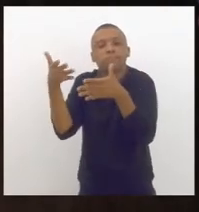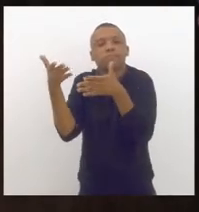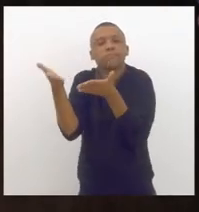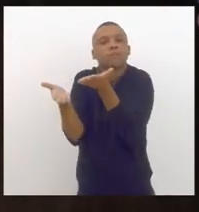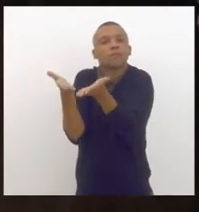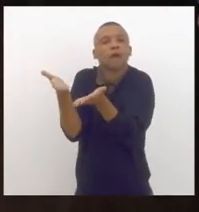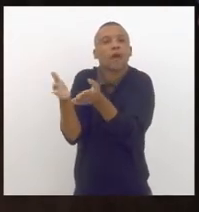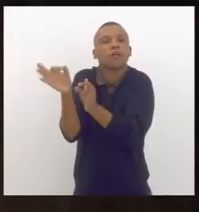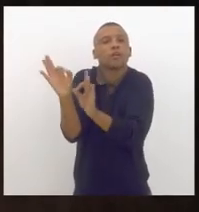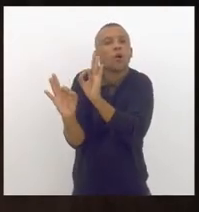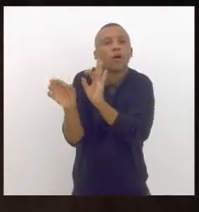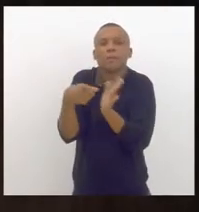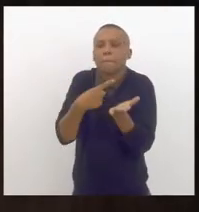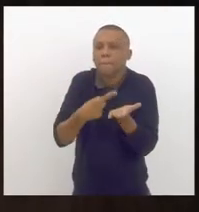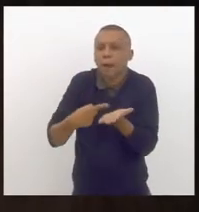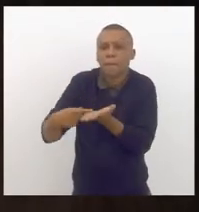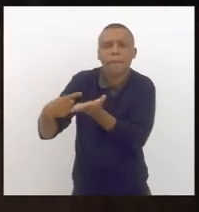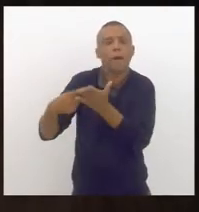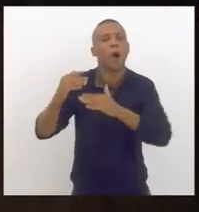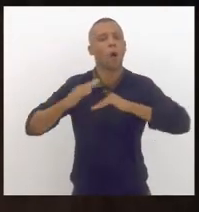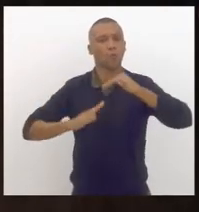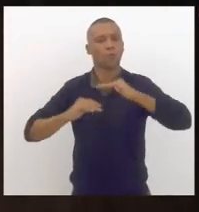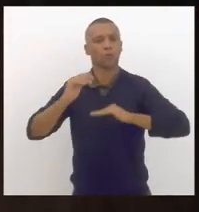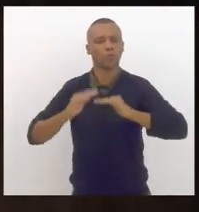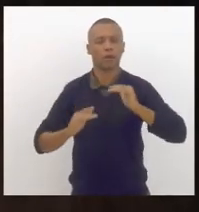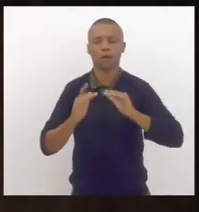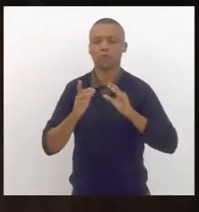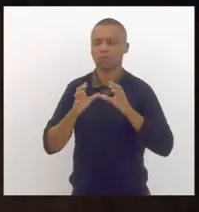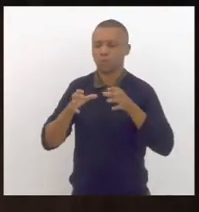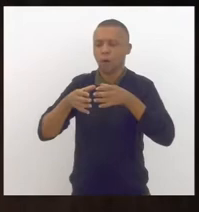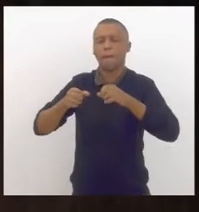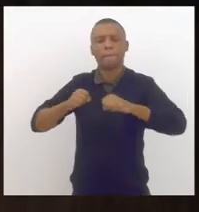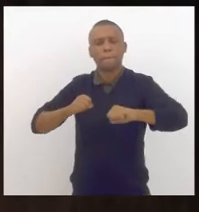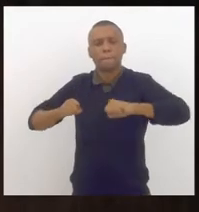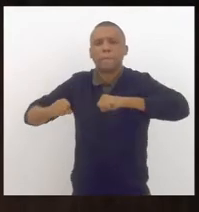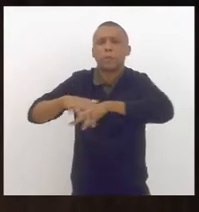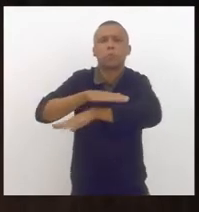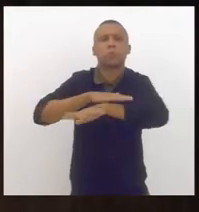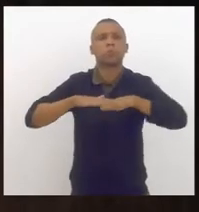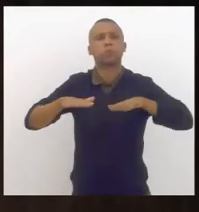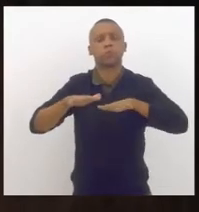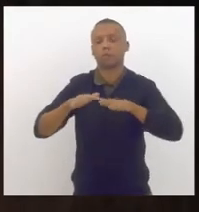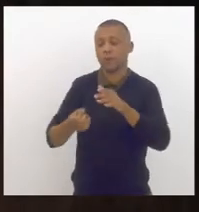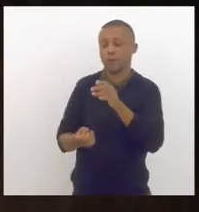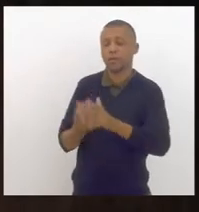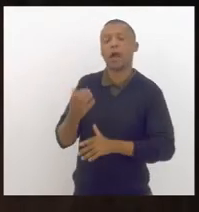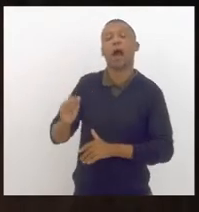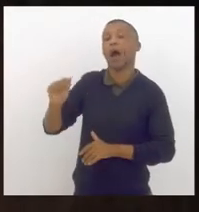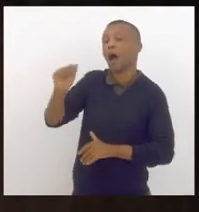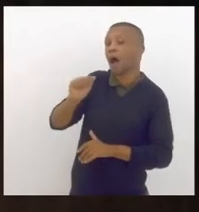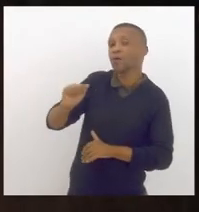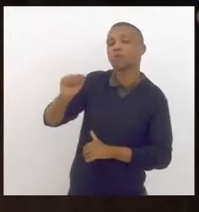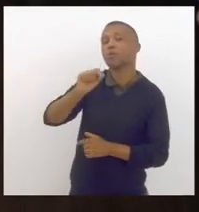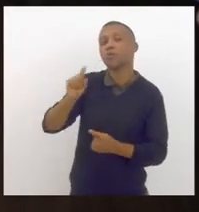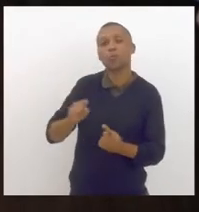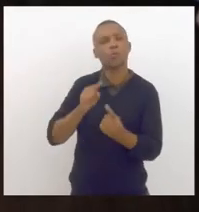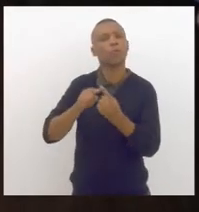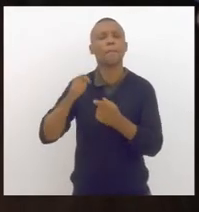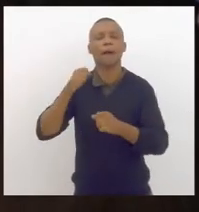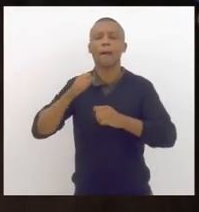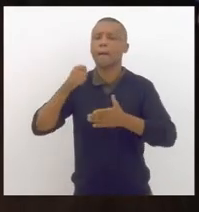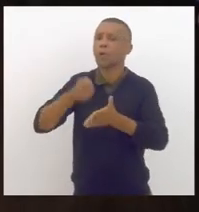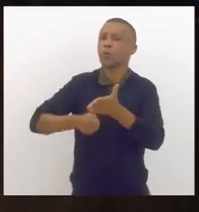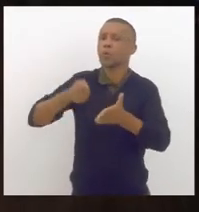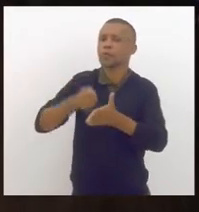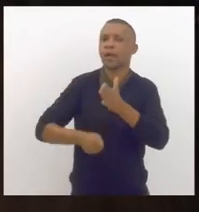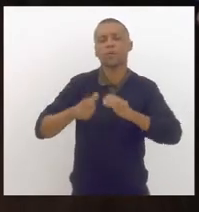em organizar os defensores e defensoras em uma entidade, em um movimento associativo, para lutar não apenas por melhores condições do